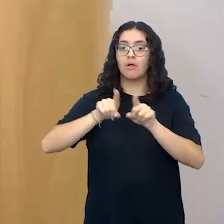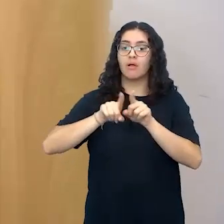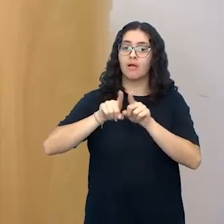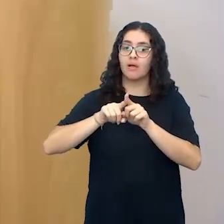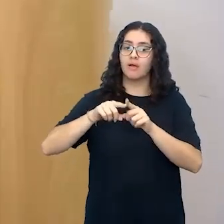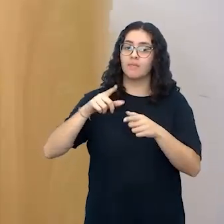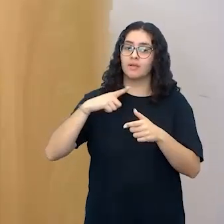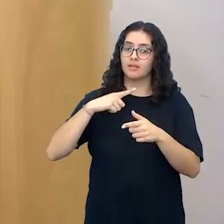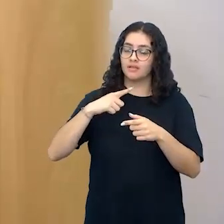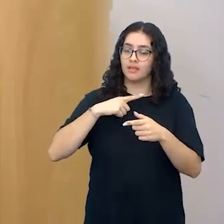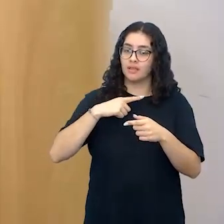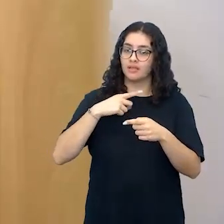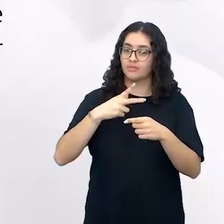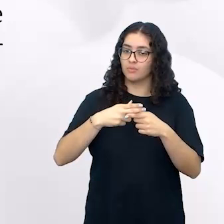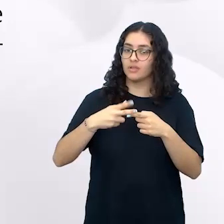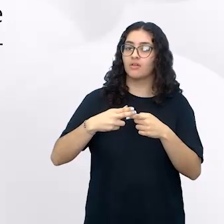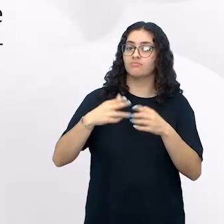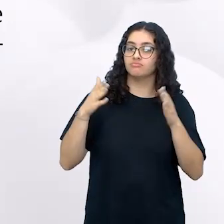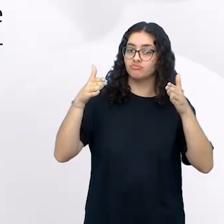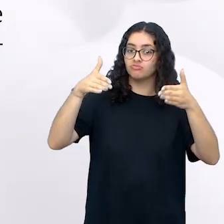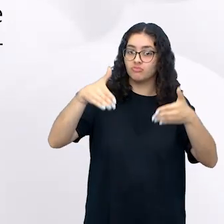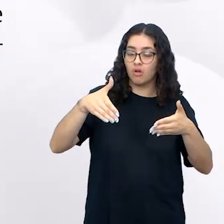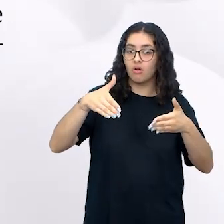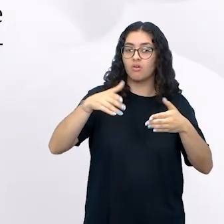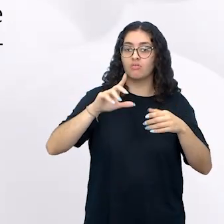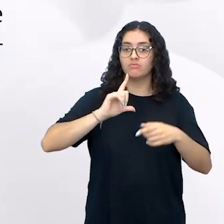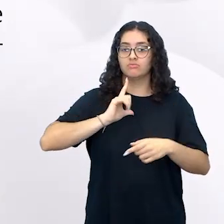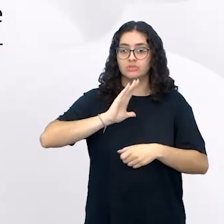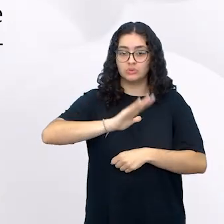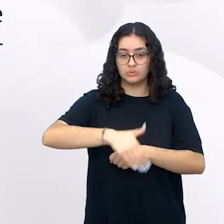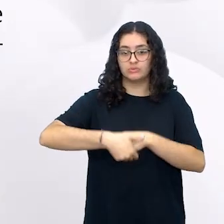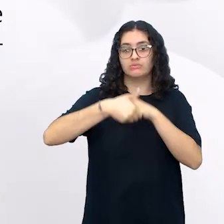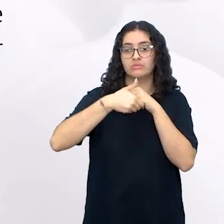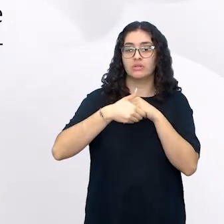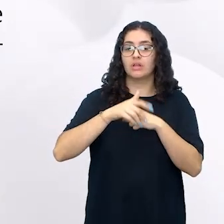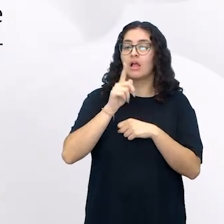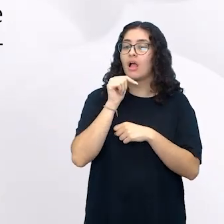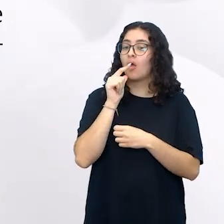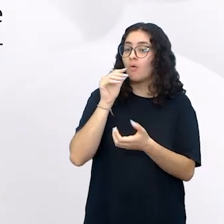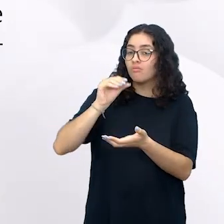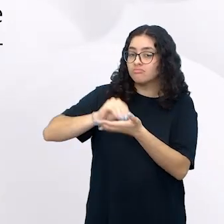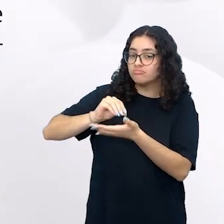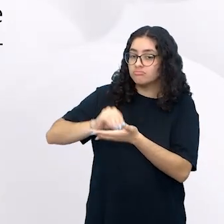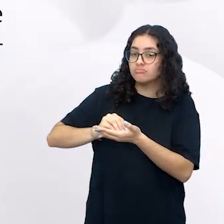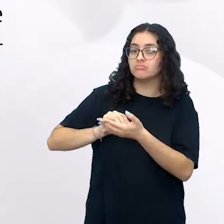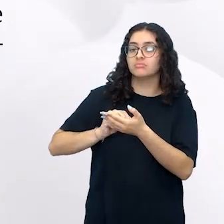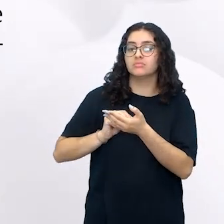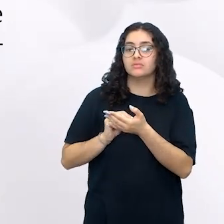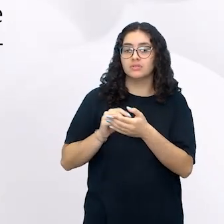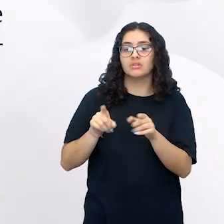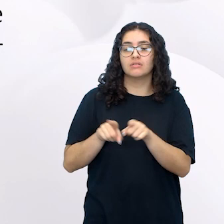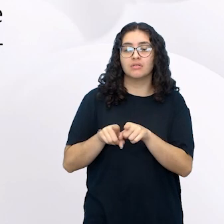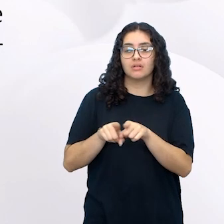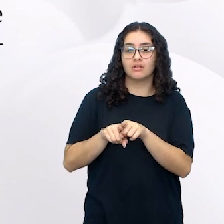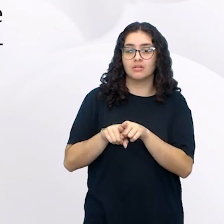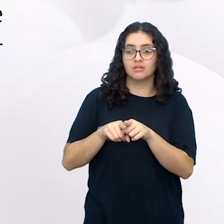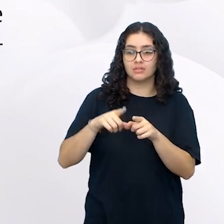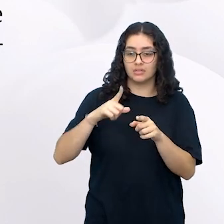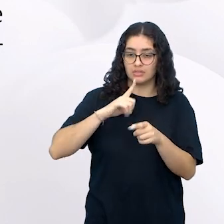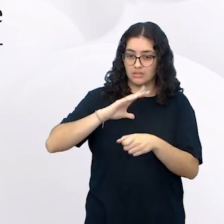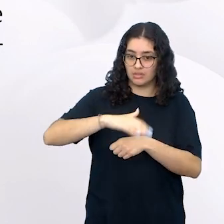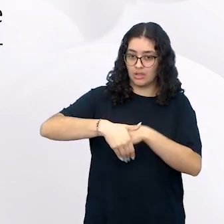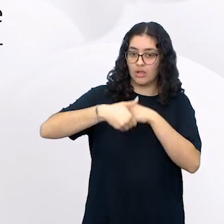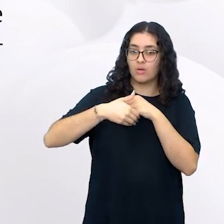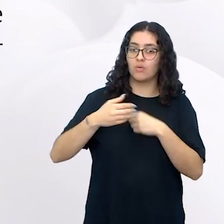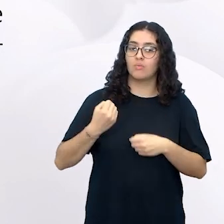em sustentabilidade, cultura do desperdício, a água que falta, Campo e Sustentabilidade 1